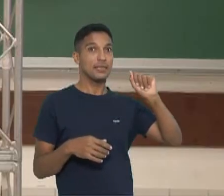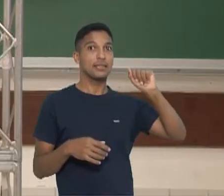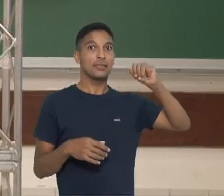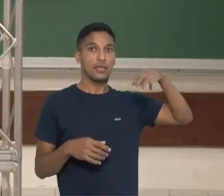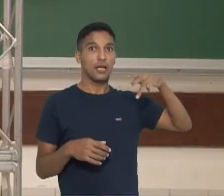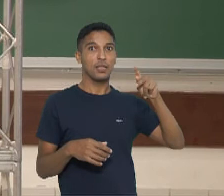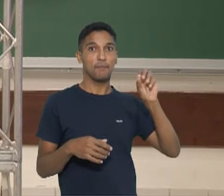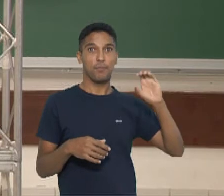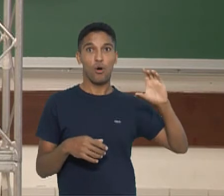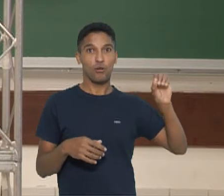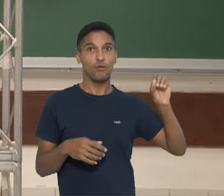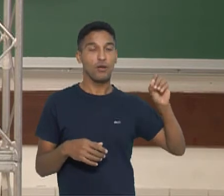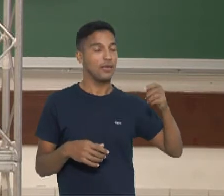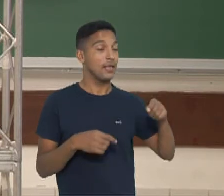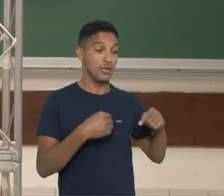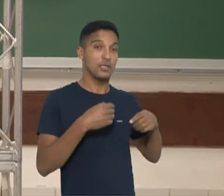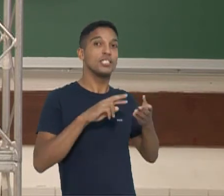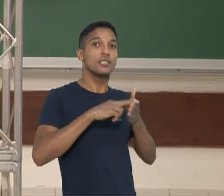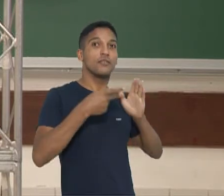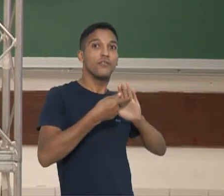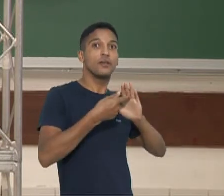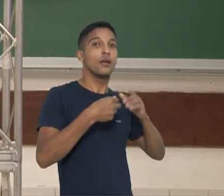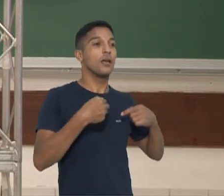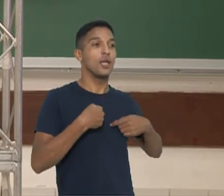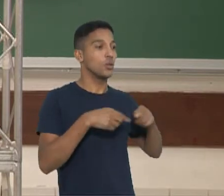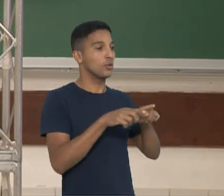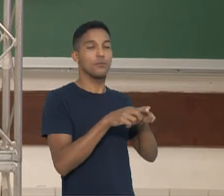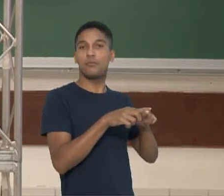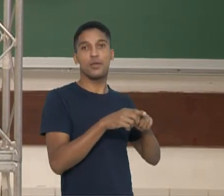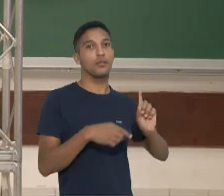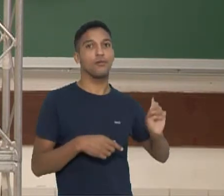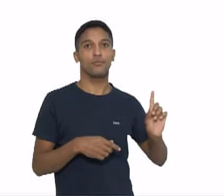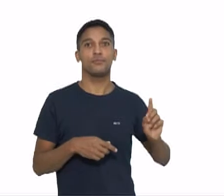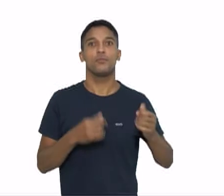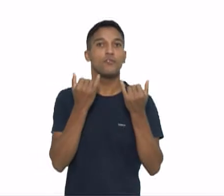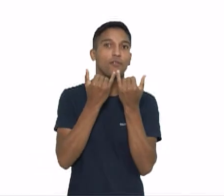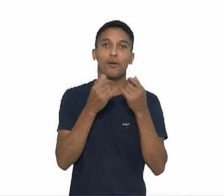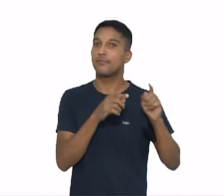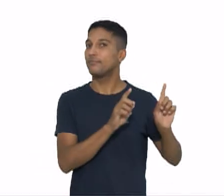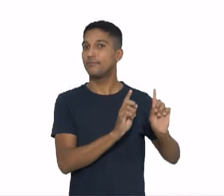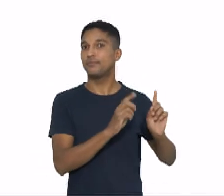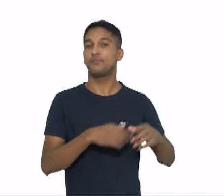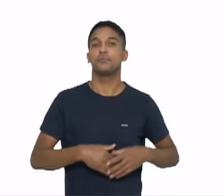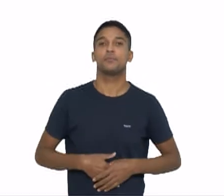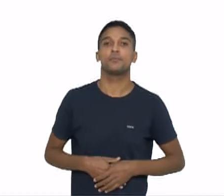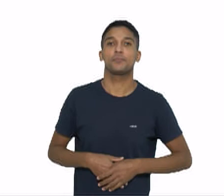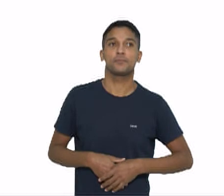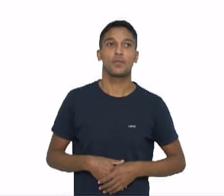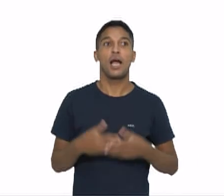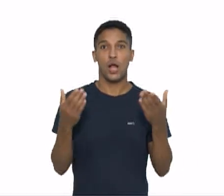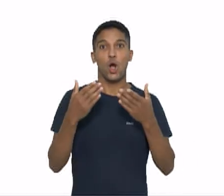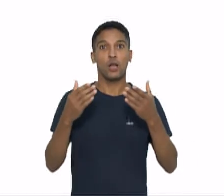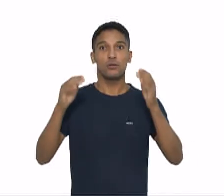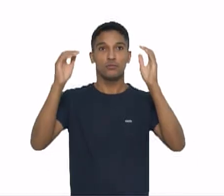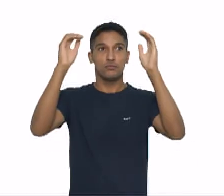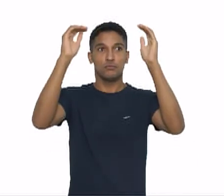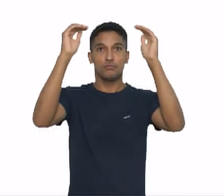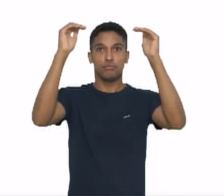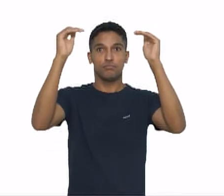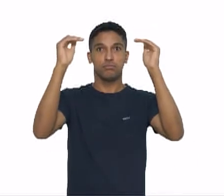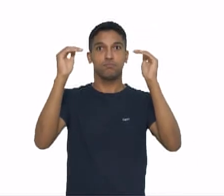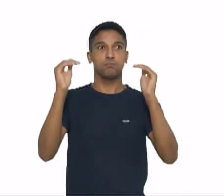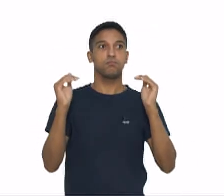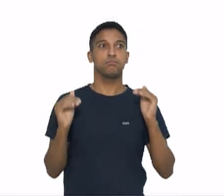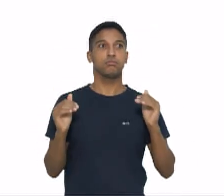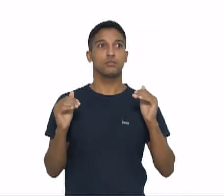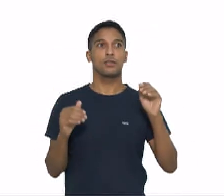só, vocês vão resolver esse exercício completando com me gusta ou me gustan, no